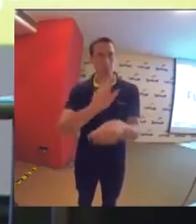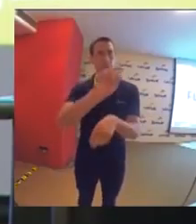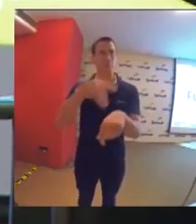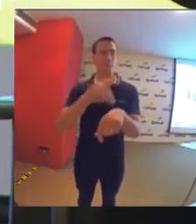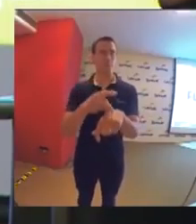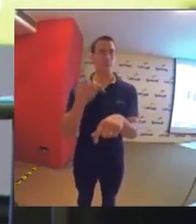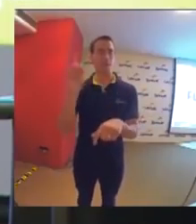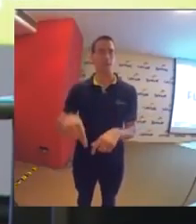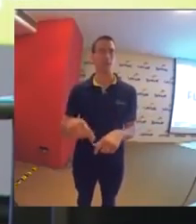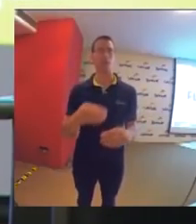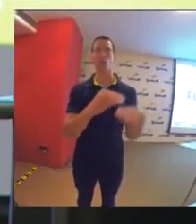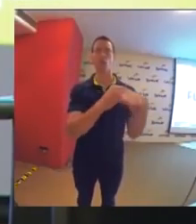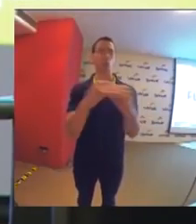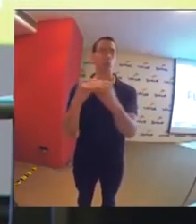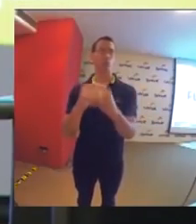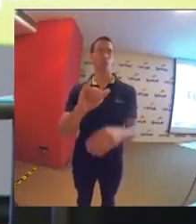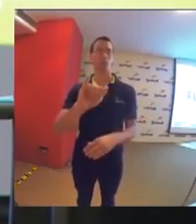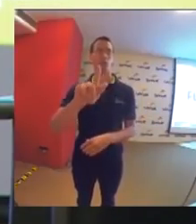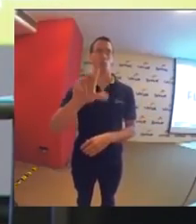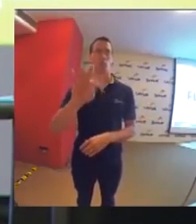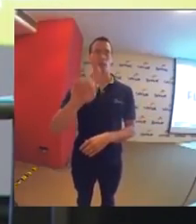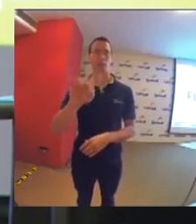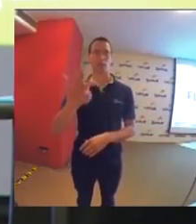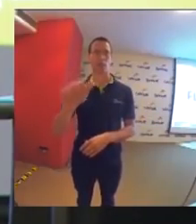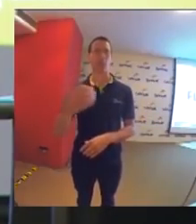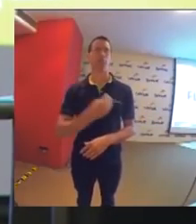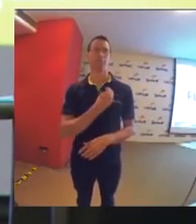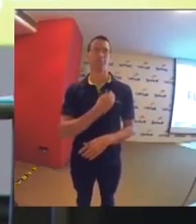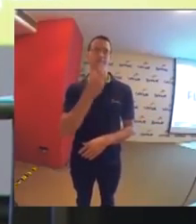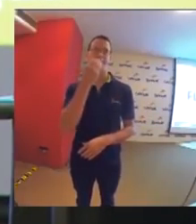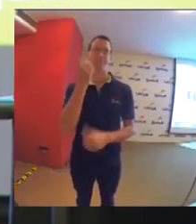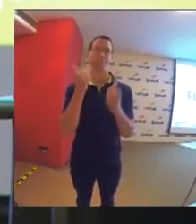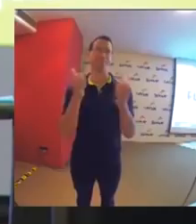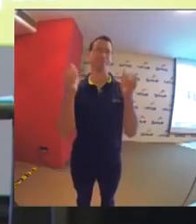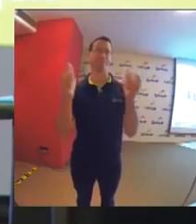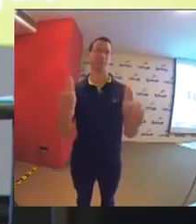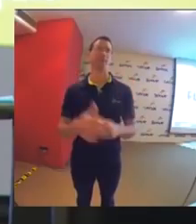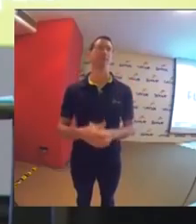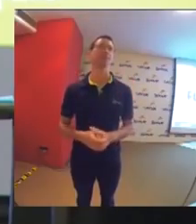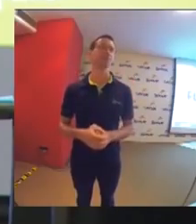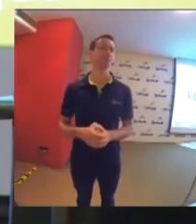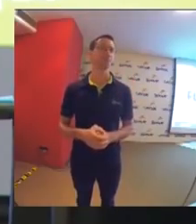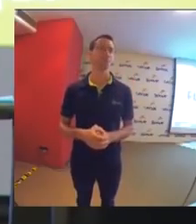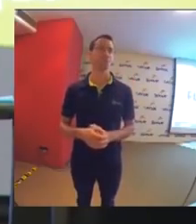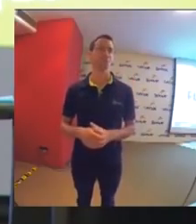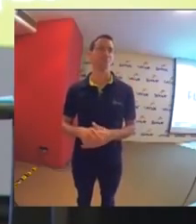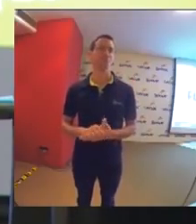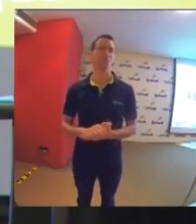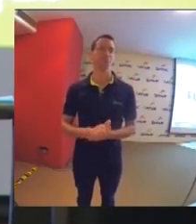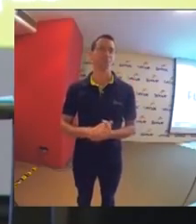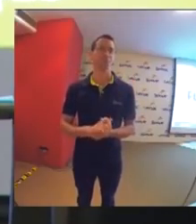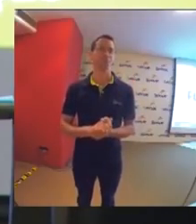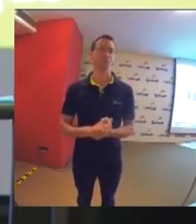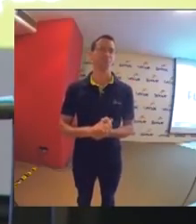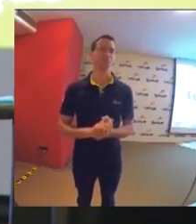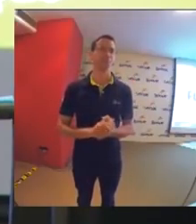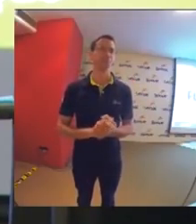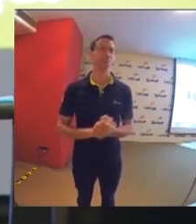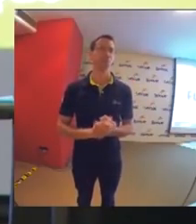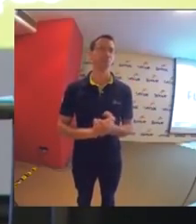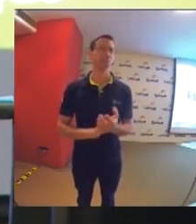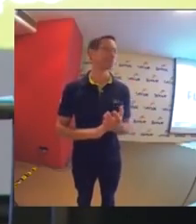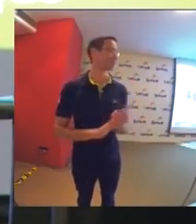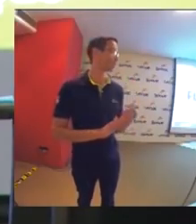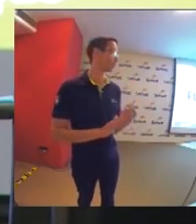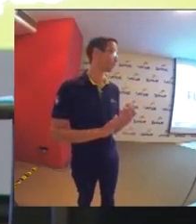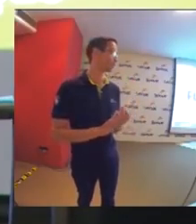que valia a pena viver. Mas vai ser. Sois vós que desproduzi-lo. Eu, qualquer dia, vou embora. Embora não, do Brasil não, que não